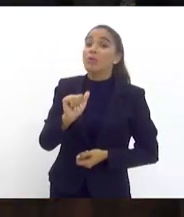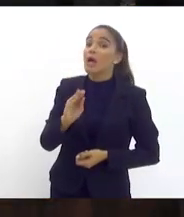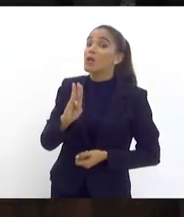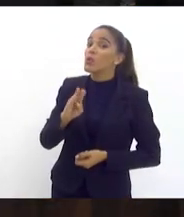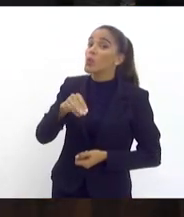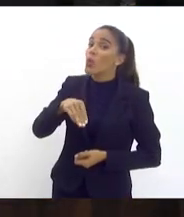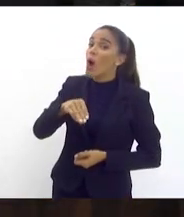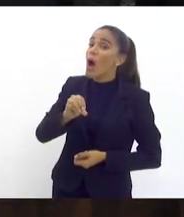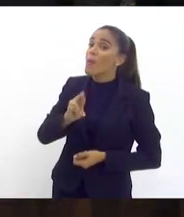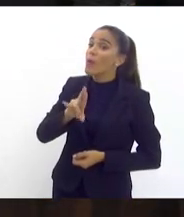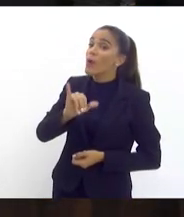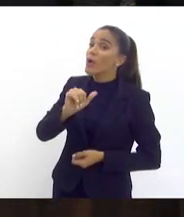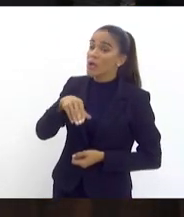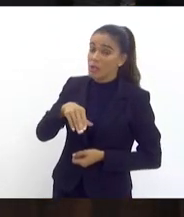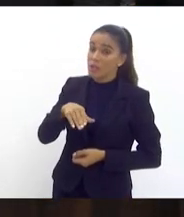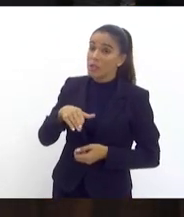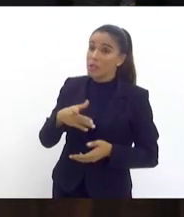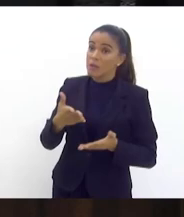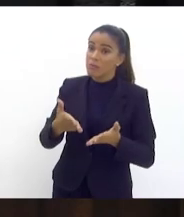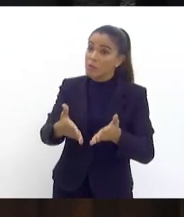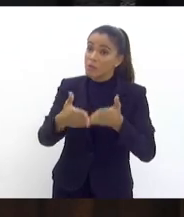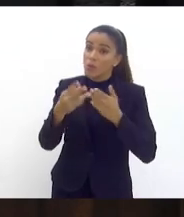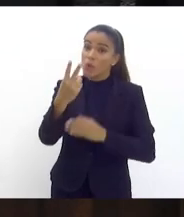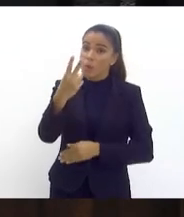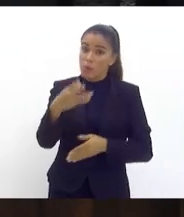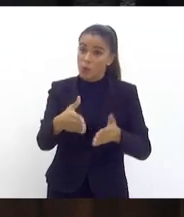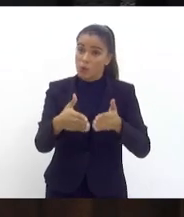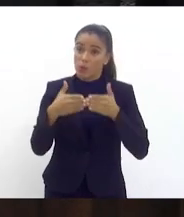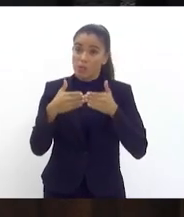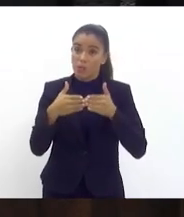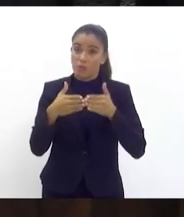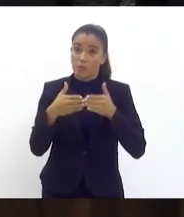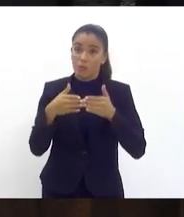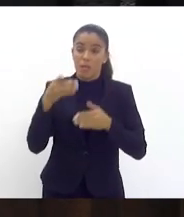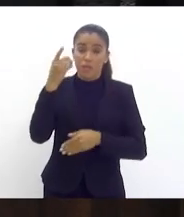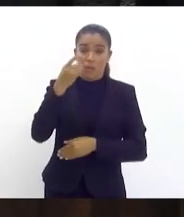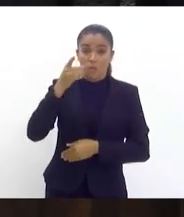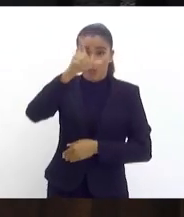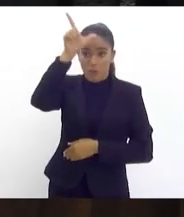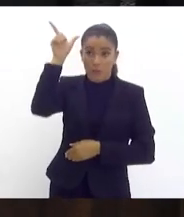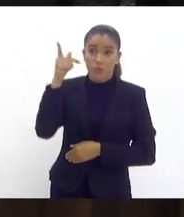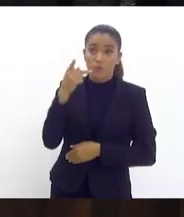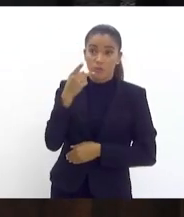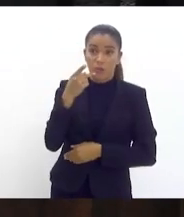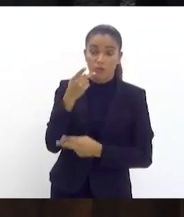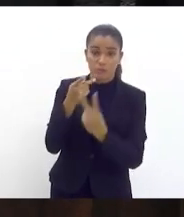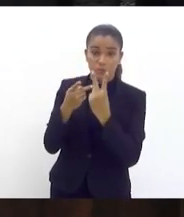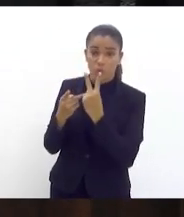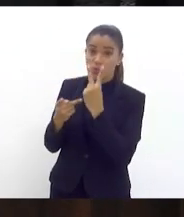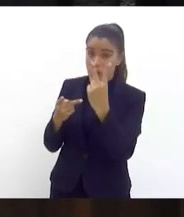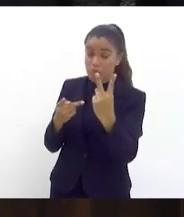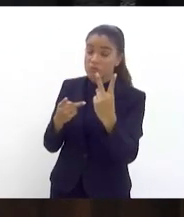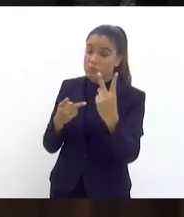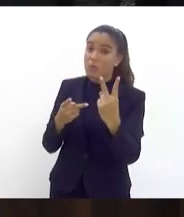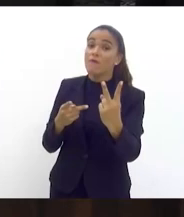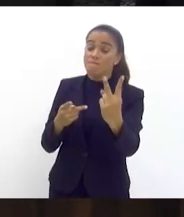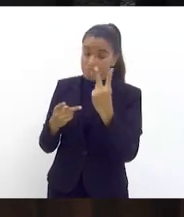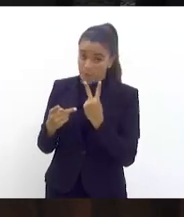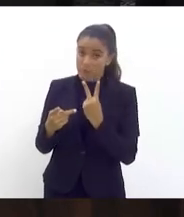Deputado Amorim, por favor, deputado Vitor, eu vou pedir 2 minutos de recesso aqui. Doutor deputado Luiz Paulo, deputado Marta aqui, por favor. Sobe aqui, por favor, para a